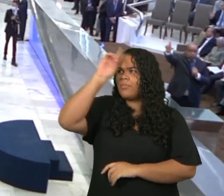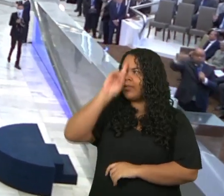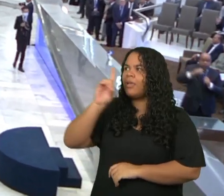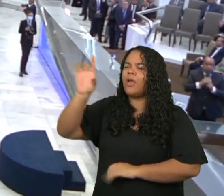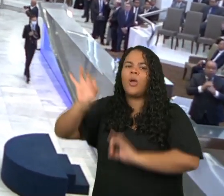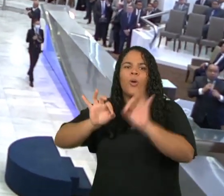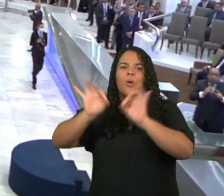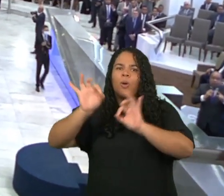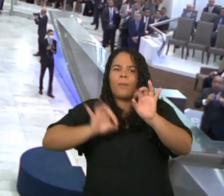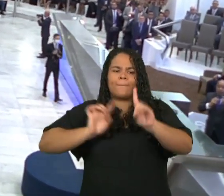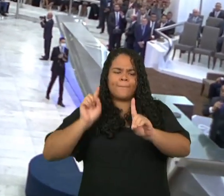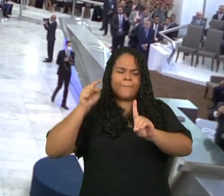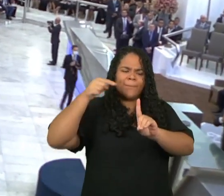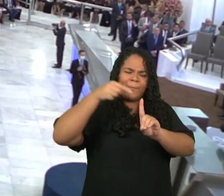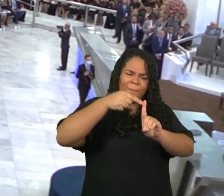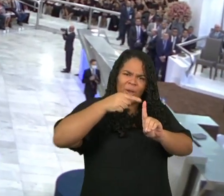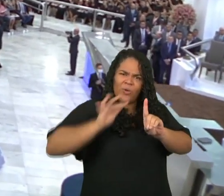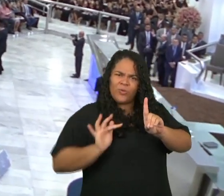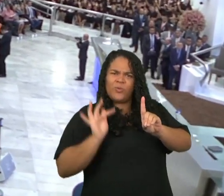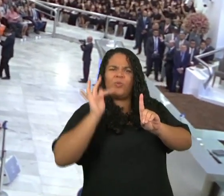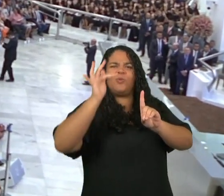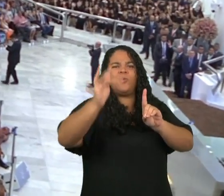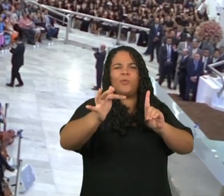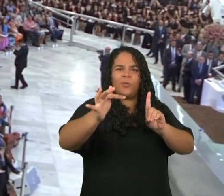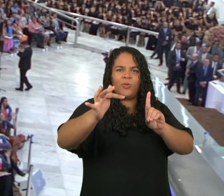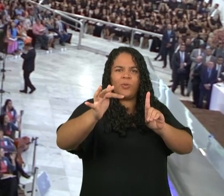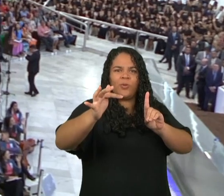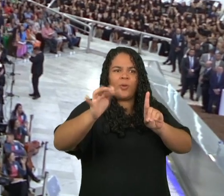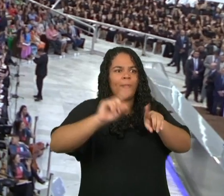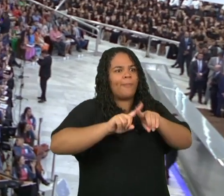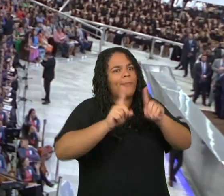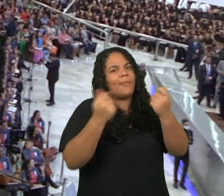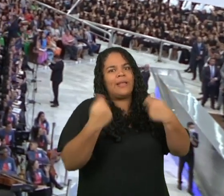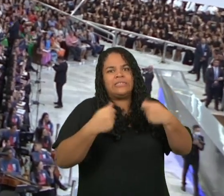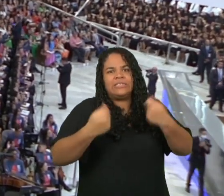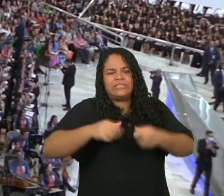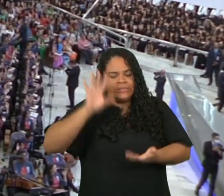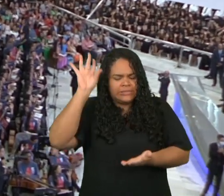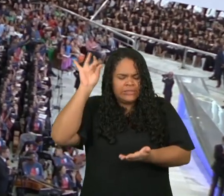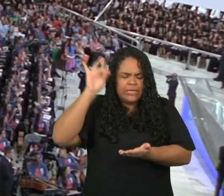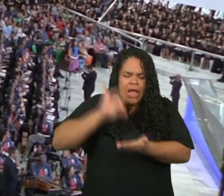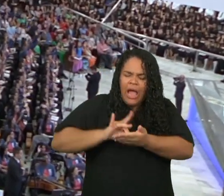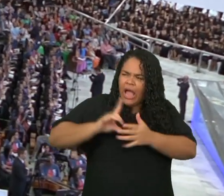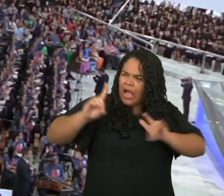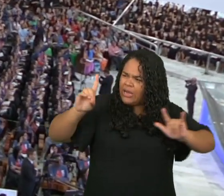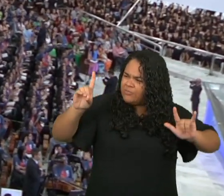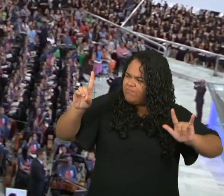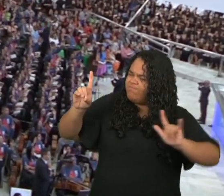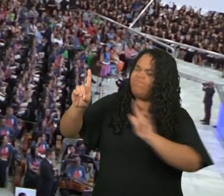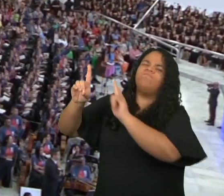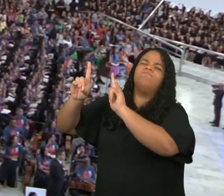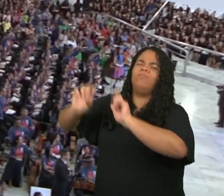Deus quem o ama de todo o coração.